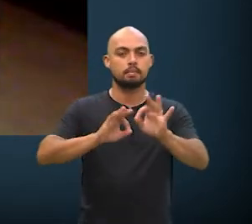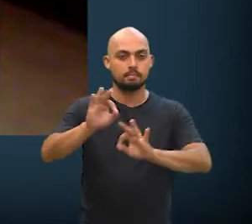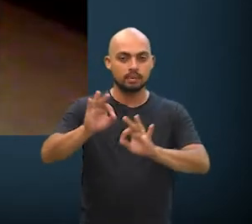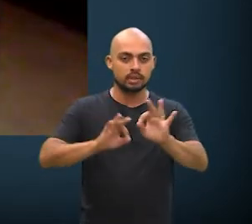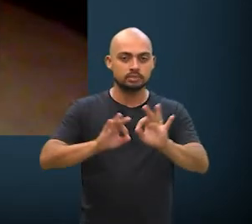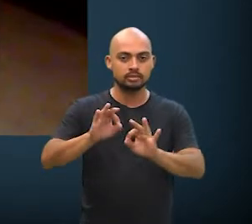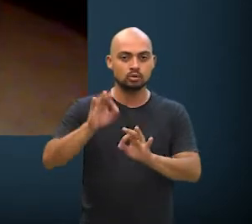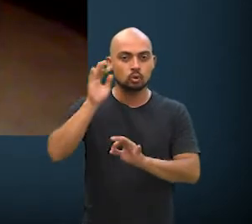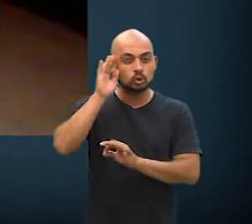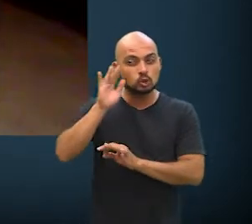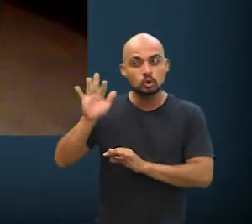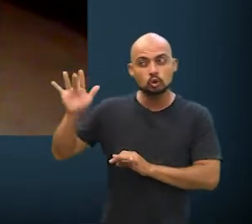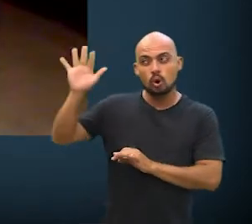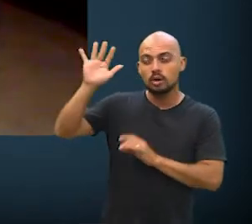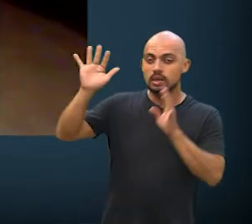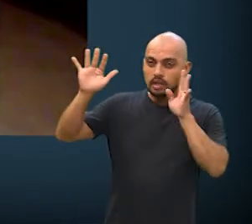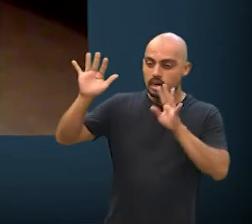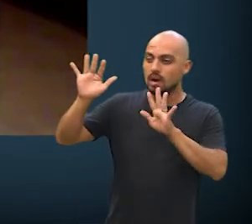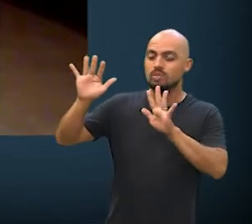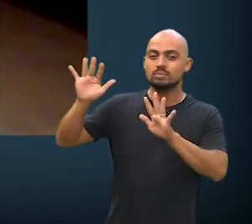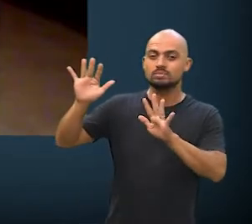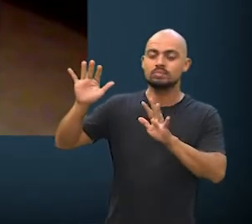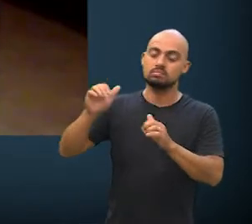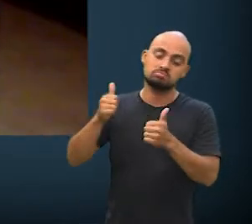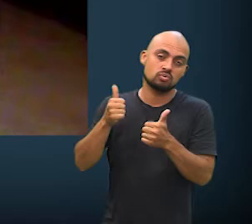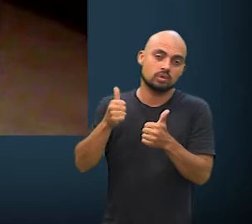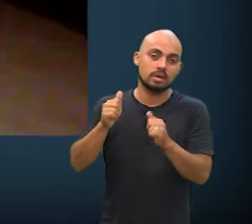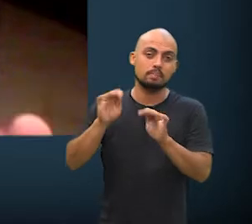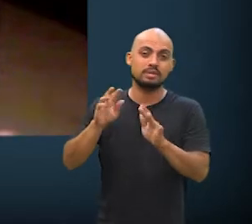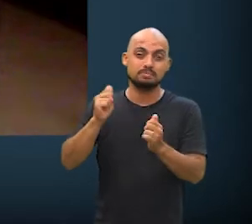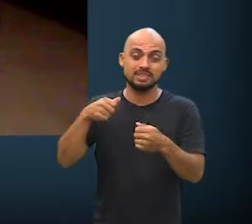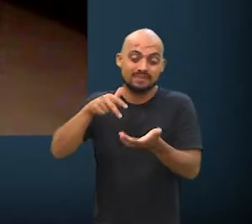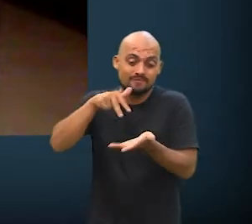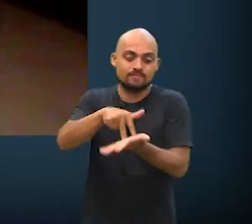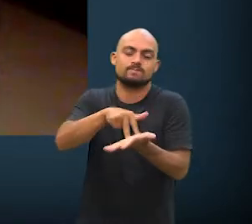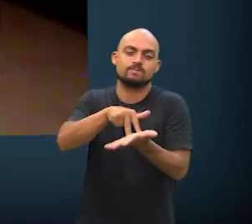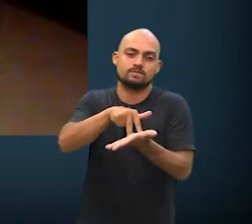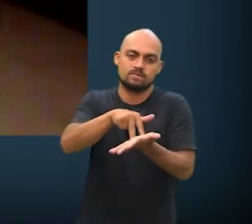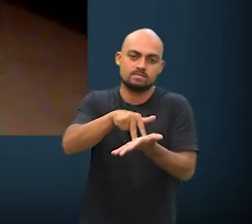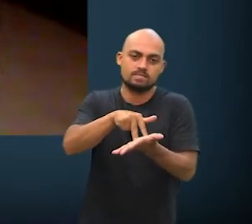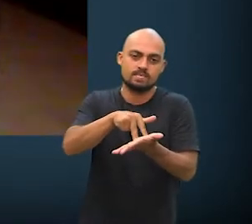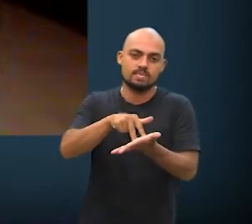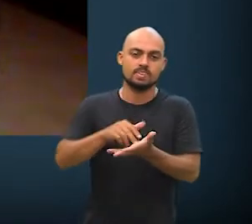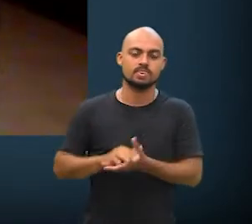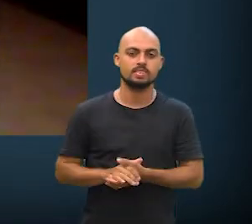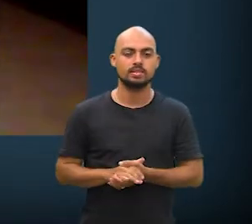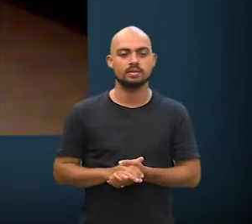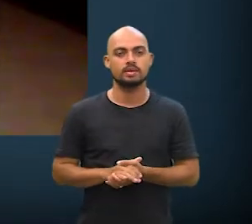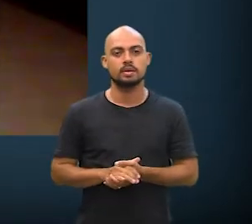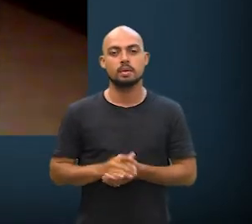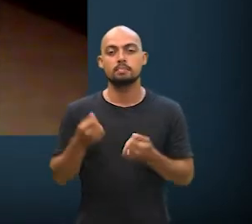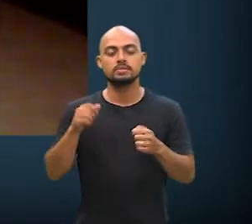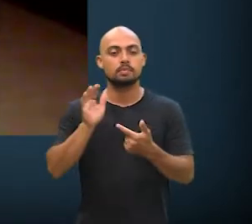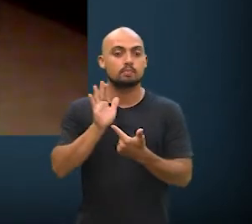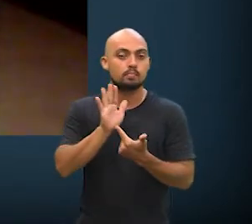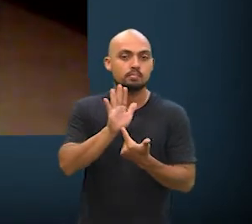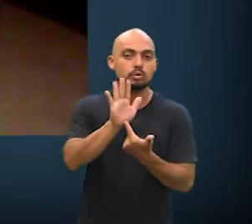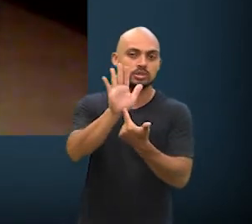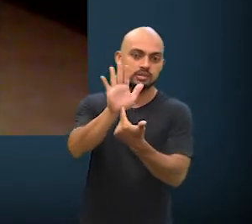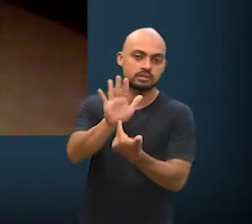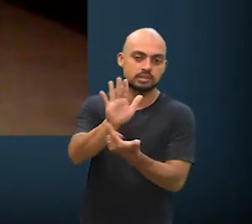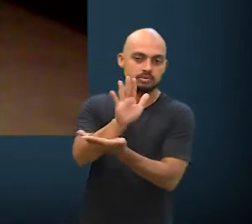de sonho é legal, mas um sonho pé no chão é muito melhor do que qualquer outra coisa. A gente precisa levar isso com a gente, sabe? Então, é uma coisa